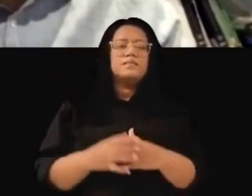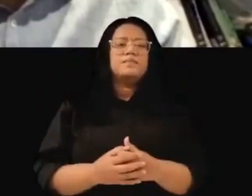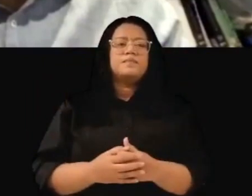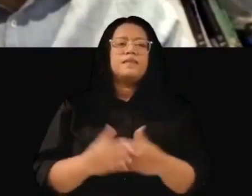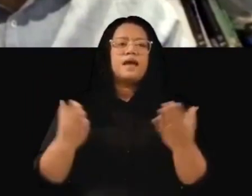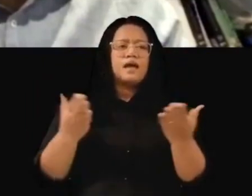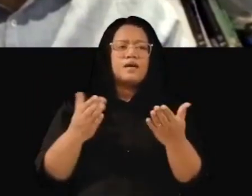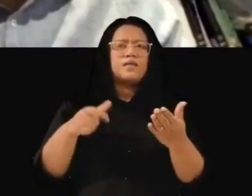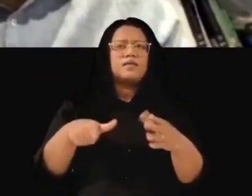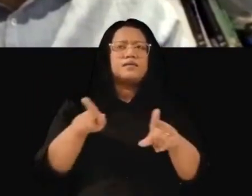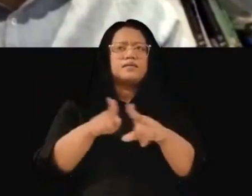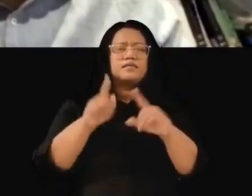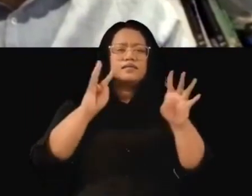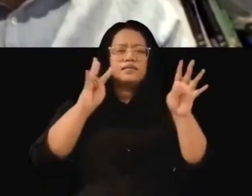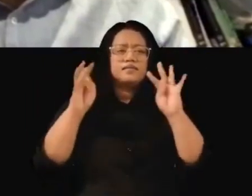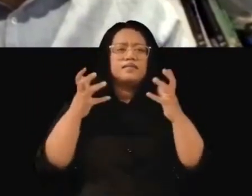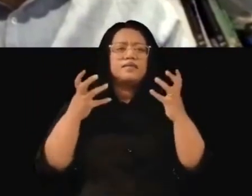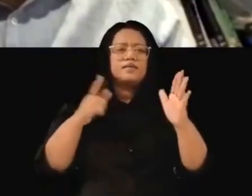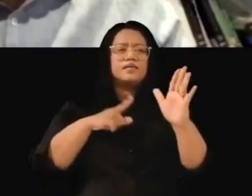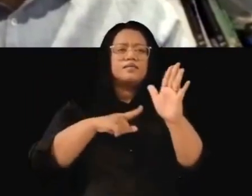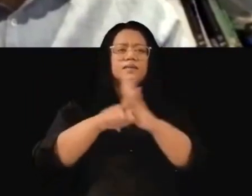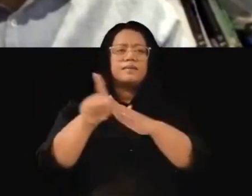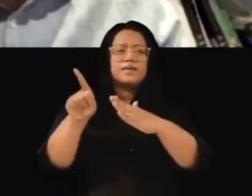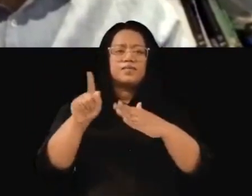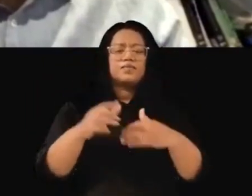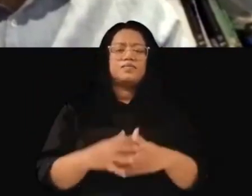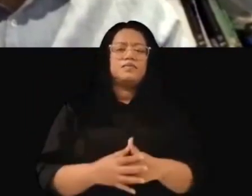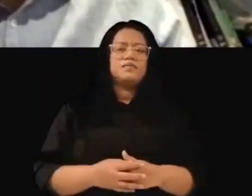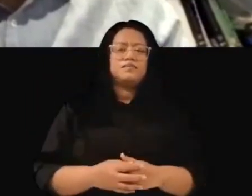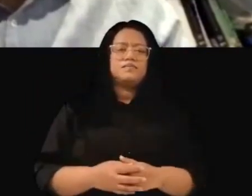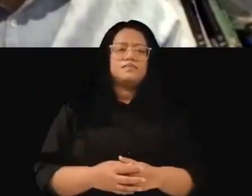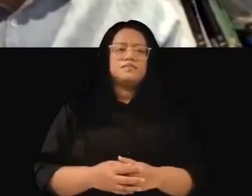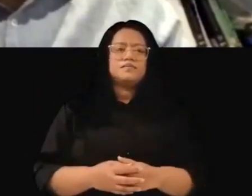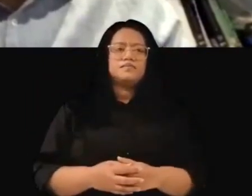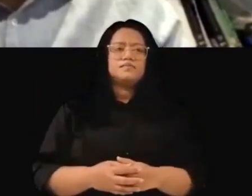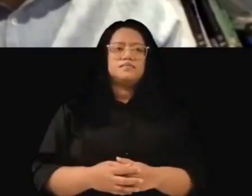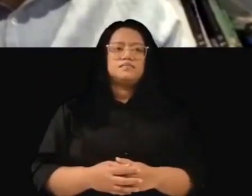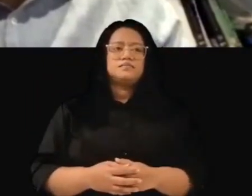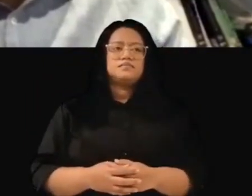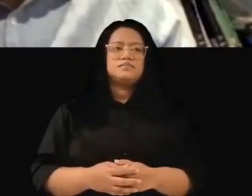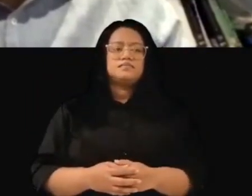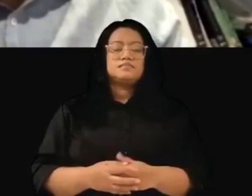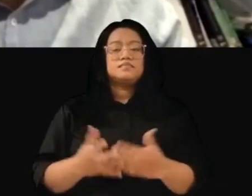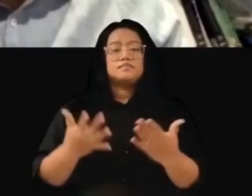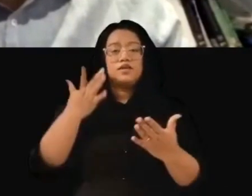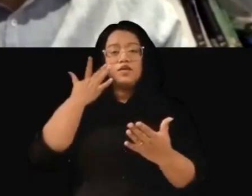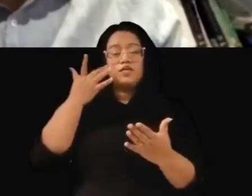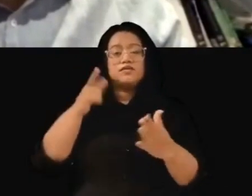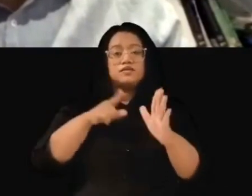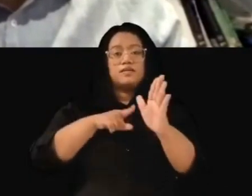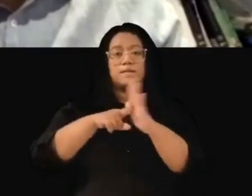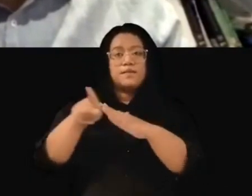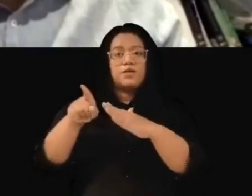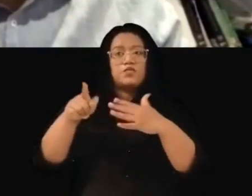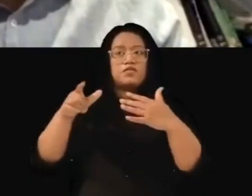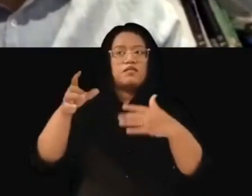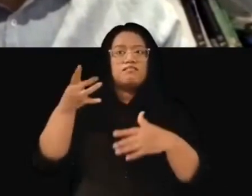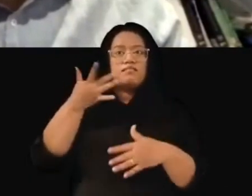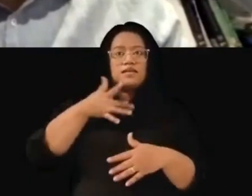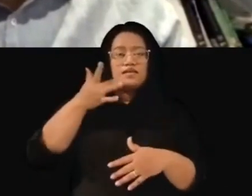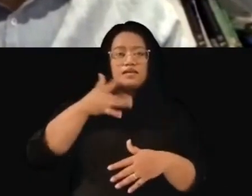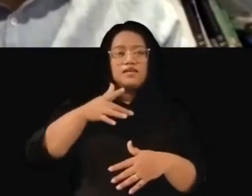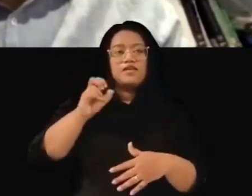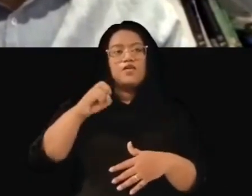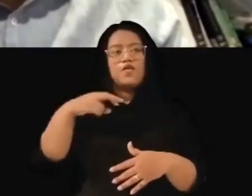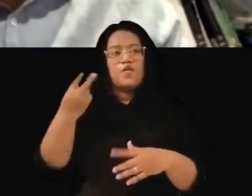também, e eu gostaria de fazer uma pergunta, acho que talvez essa pergunta pode ser um tanto temerária ou um